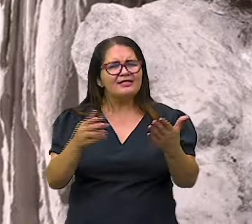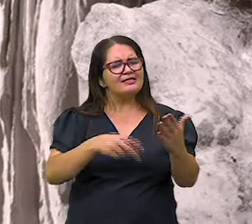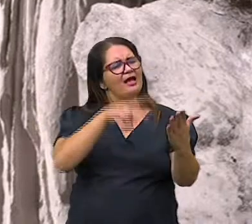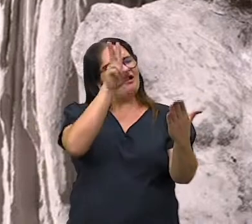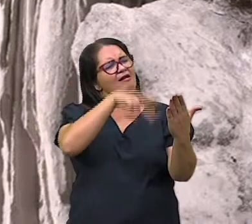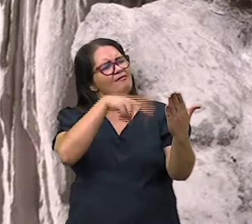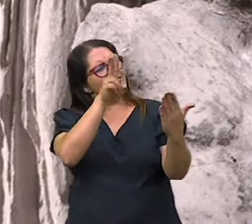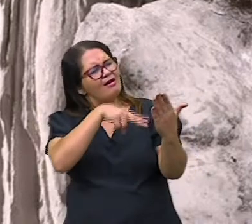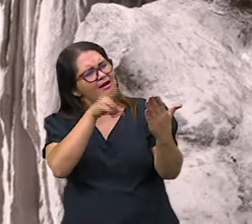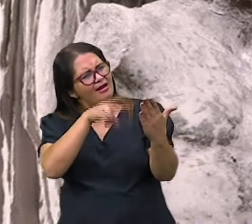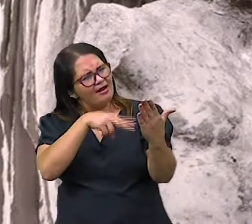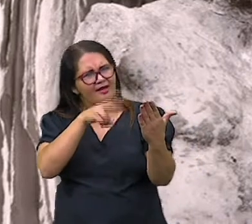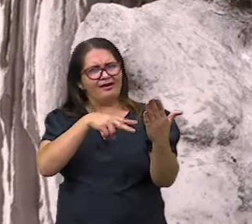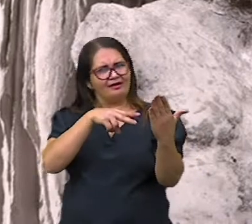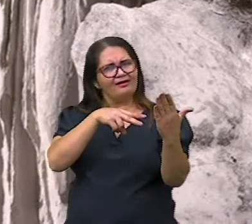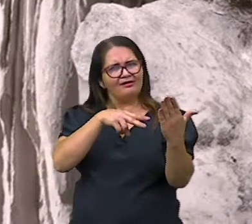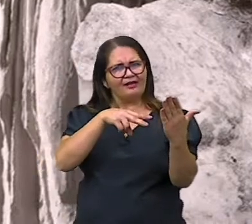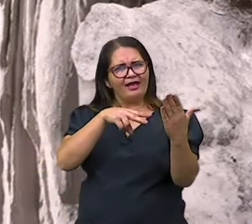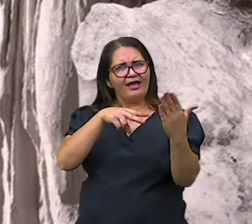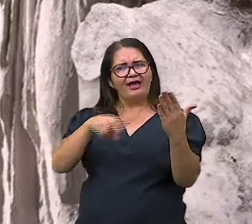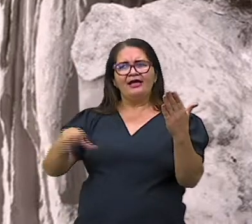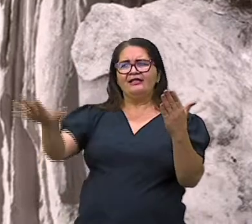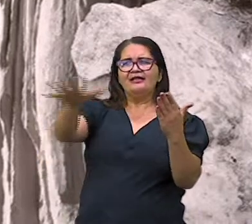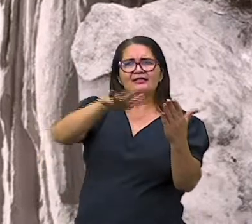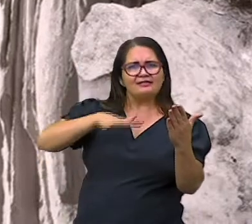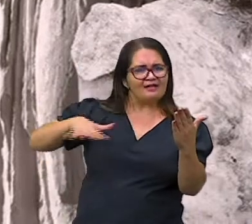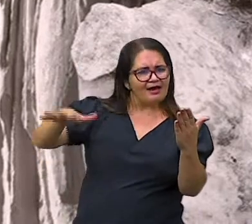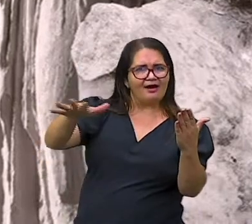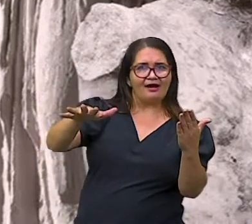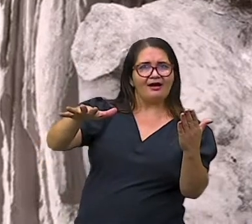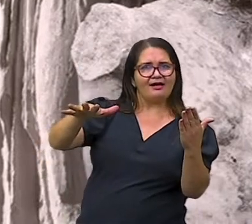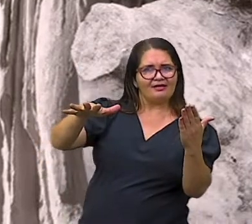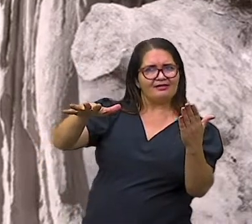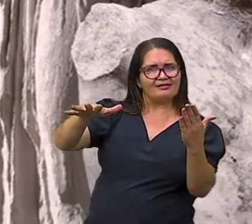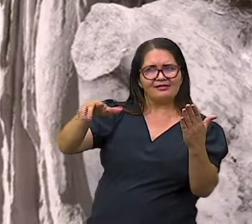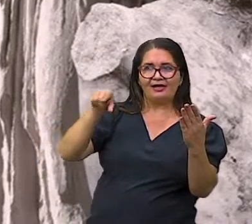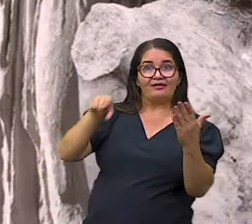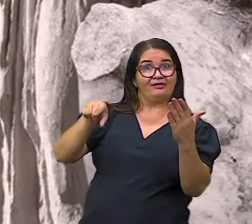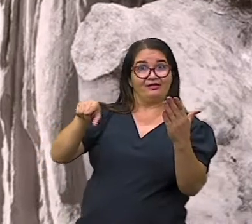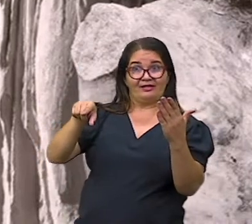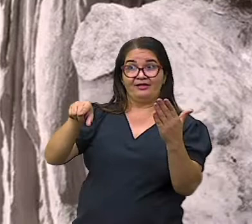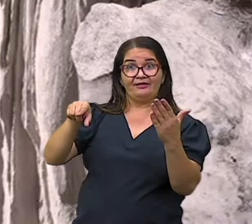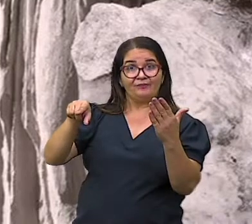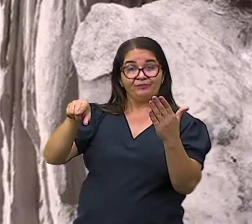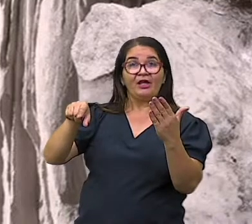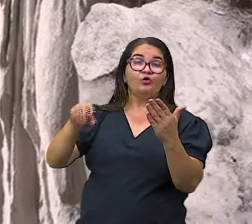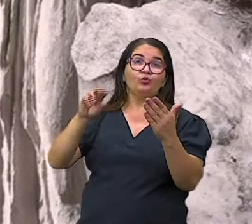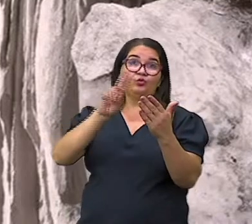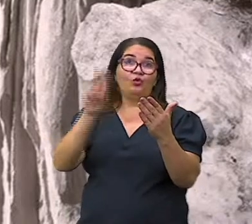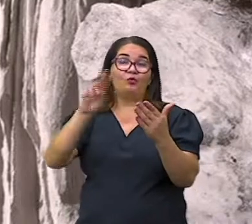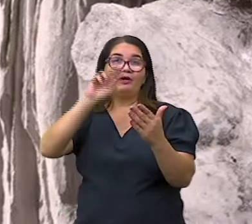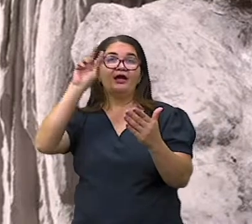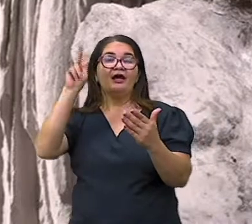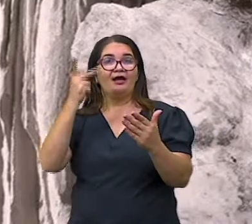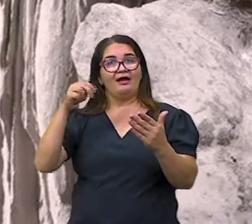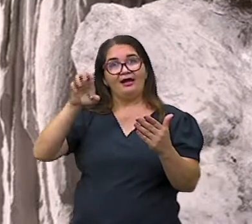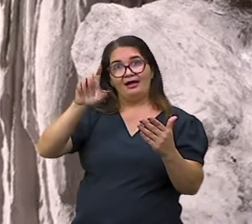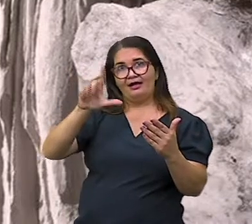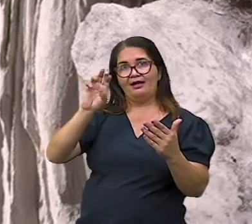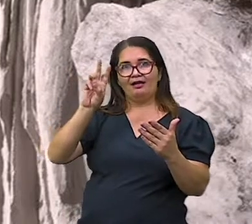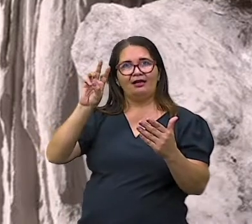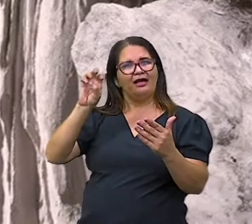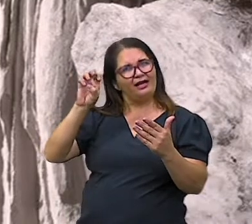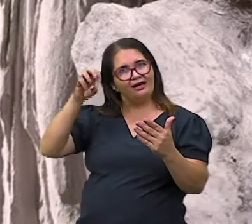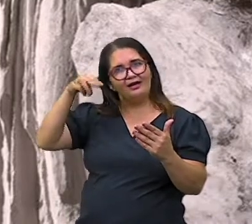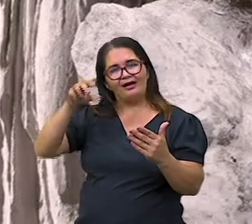a Helena, então vocês já vão saber que está referindo-se à Grécia. Mas aqui nós vamos falar praticamente o tempo